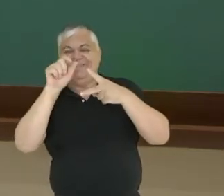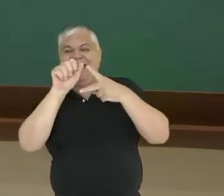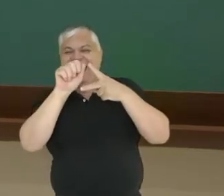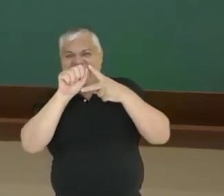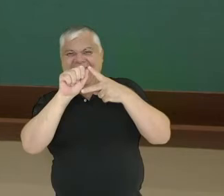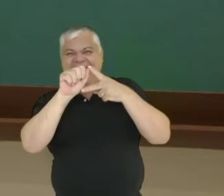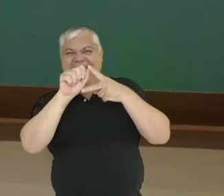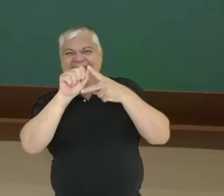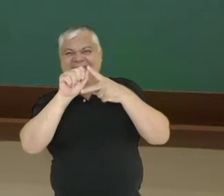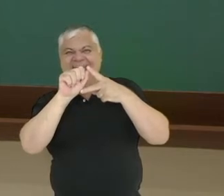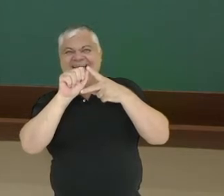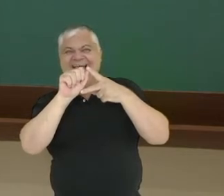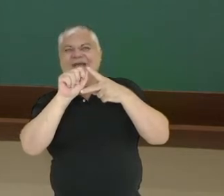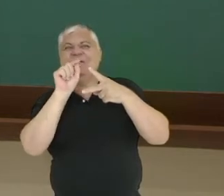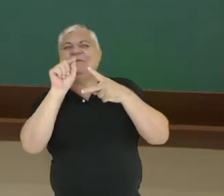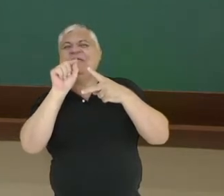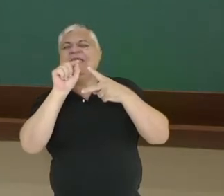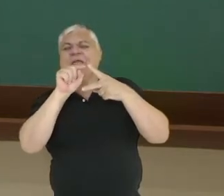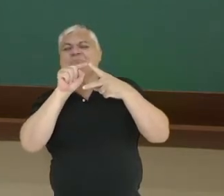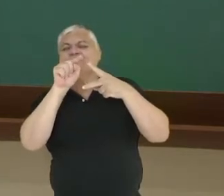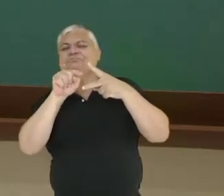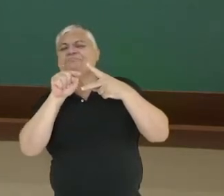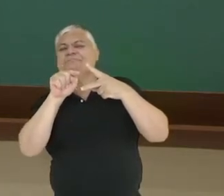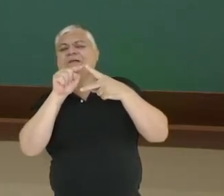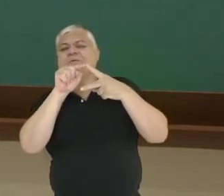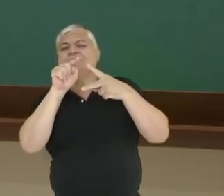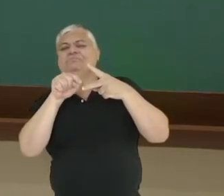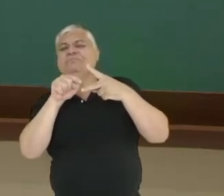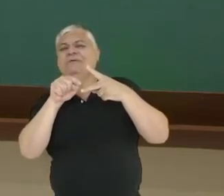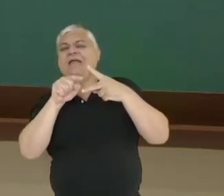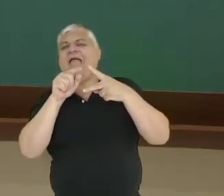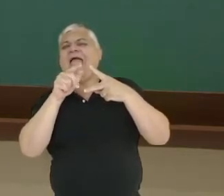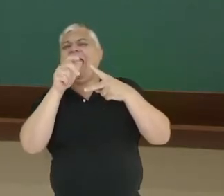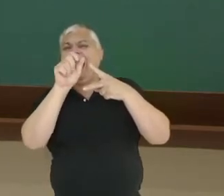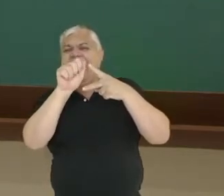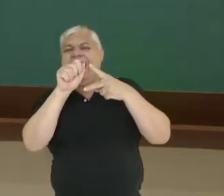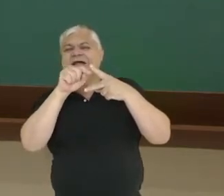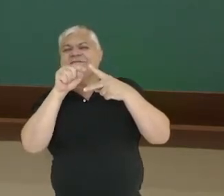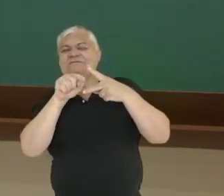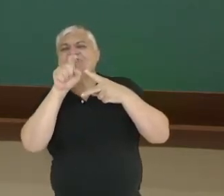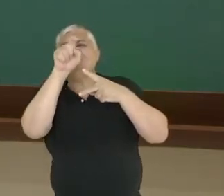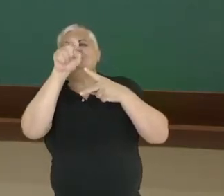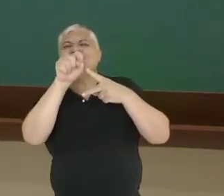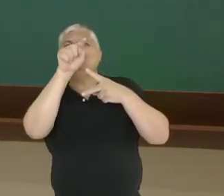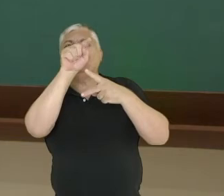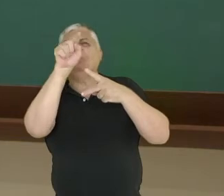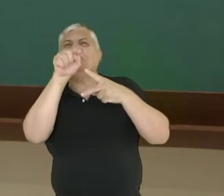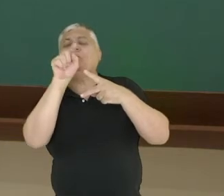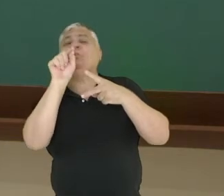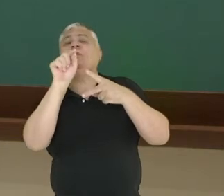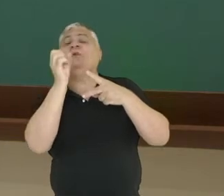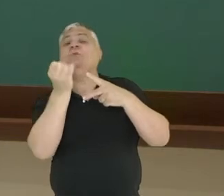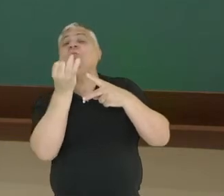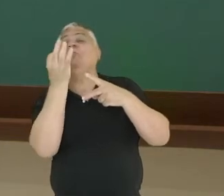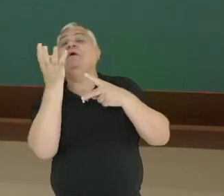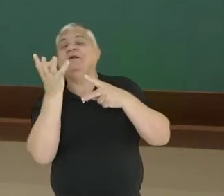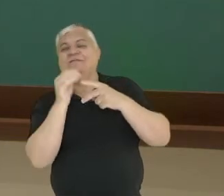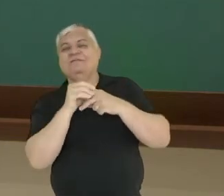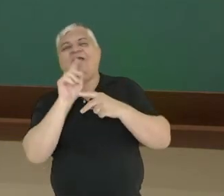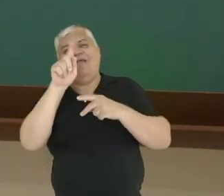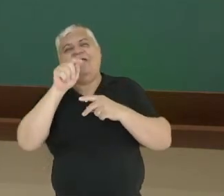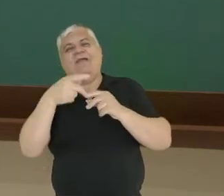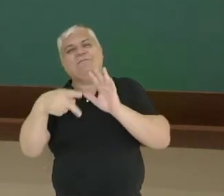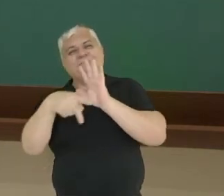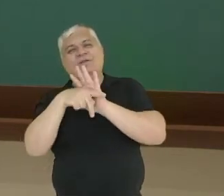A serve para representar um ângulo. Chapeuzinho em cima do X também é uma simbologia